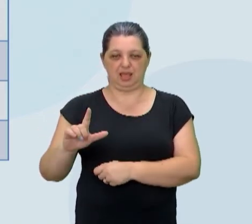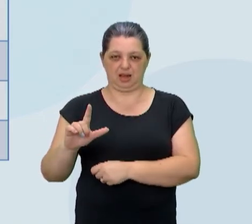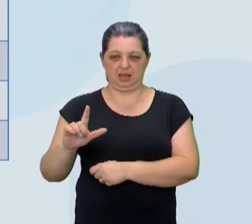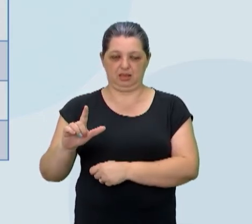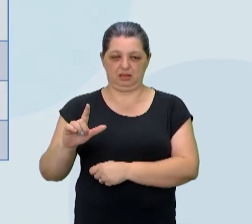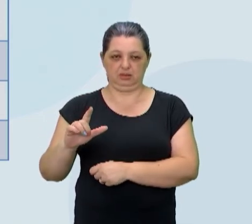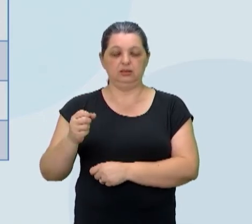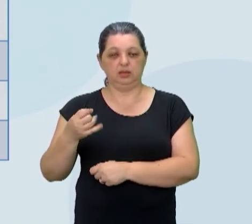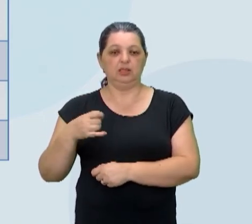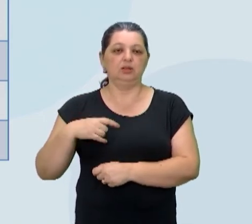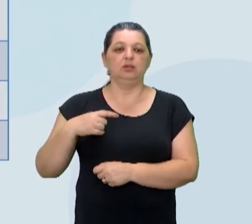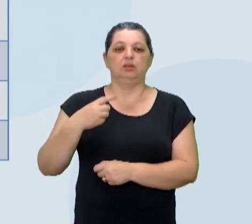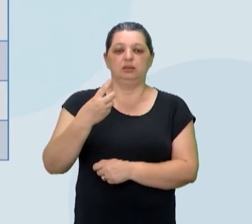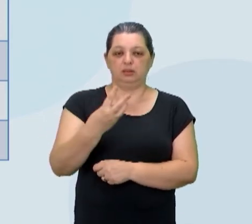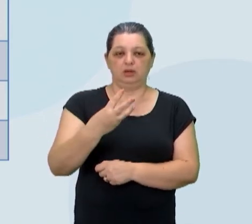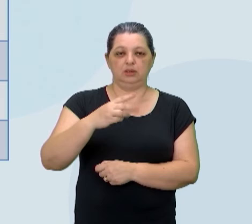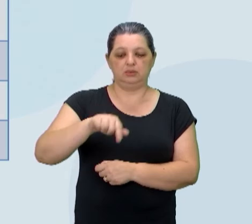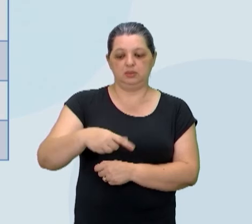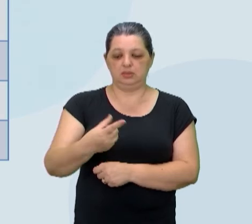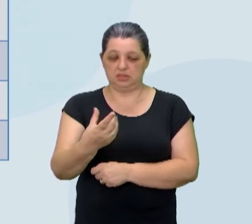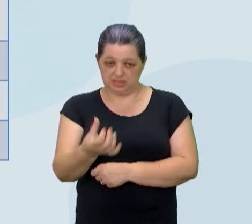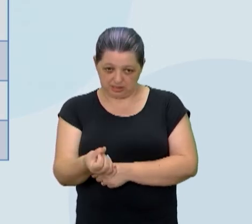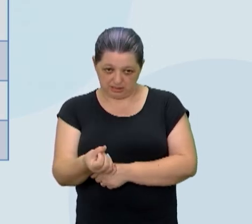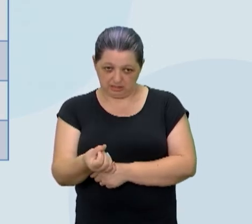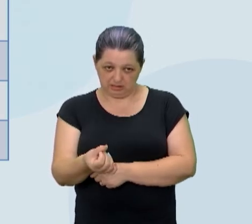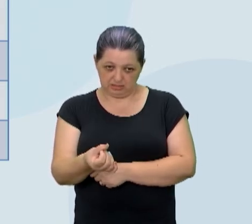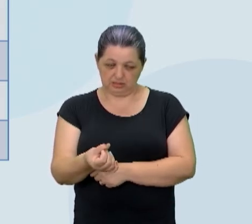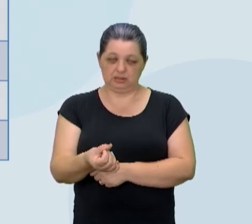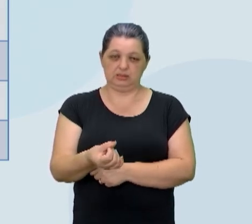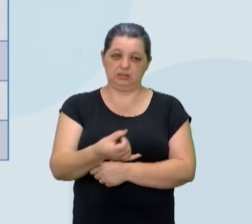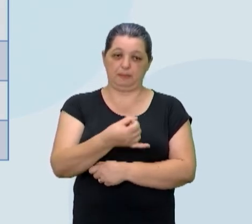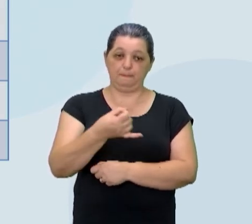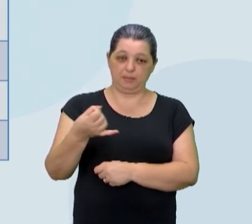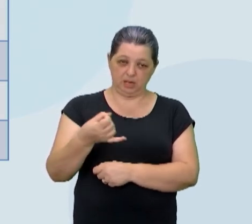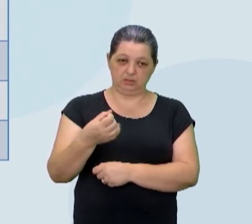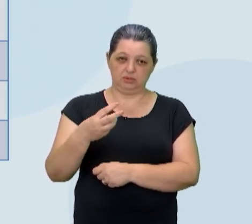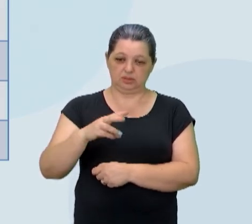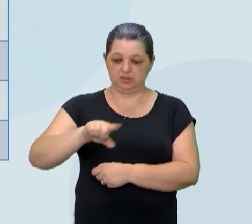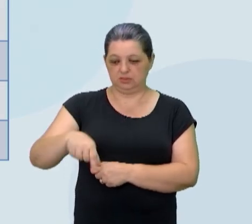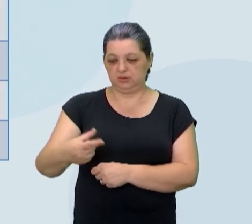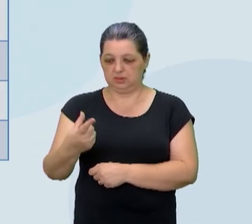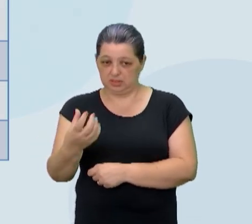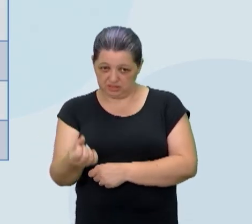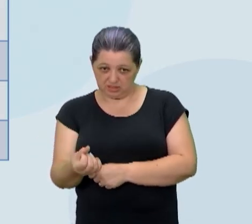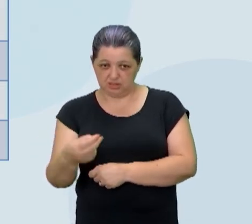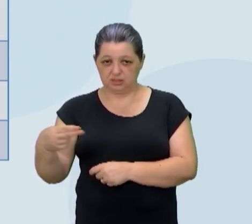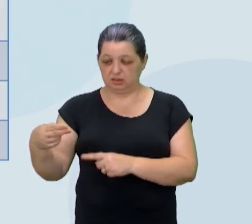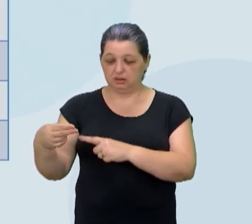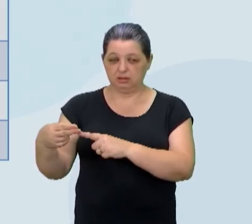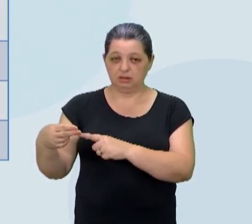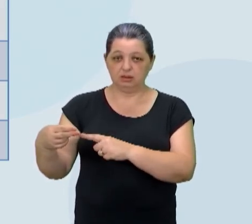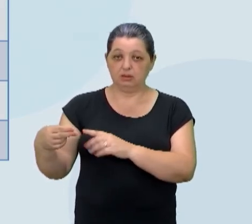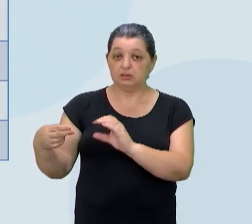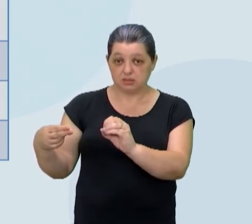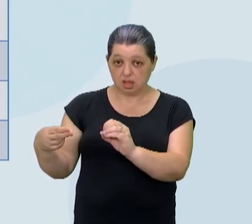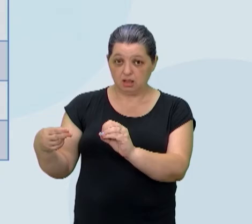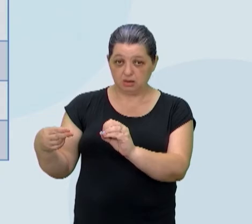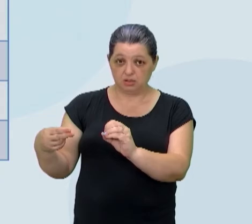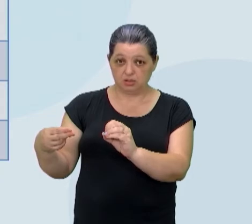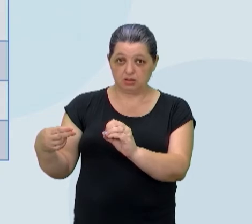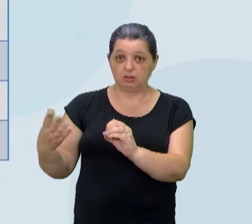os dois são 3,16. Então, 3,16 menos 3,16 dá quanto, Fabi?